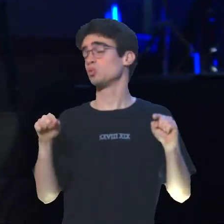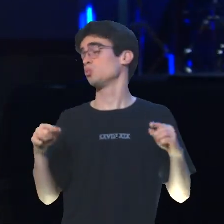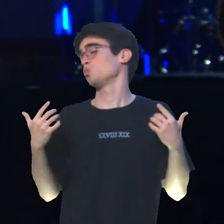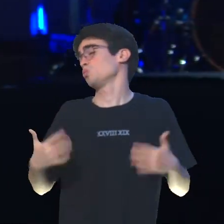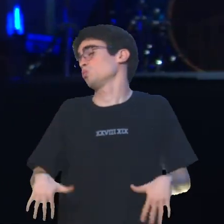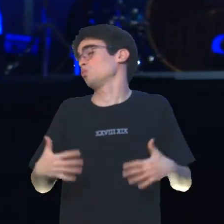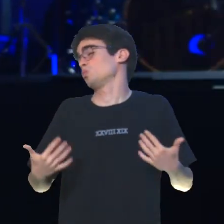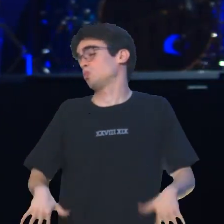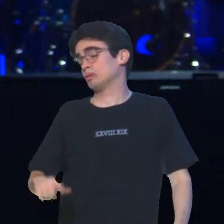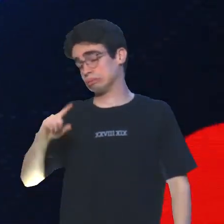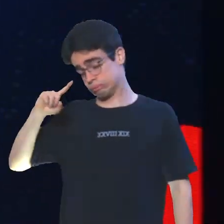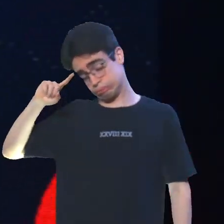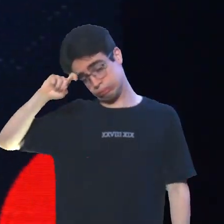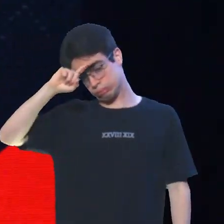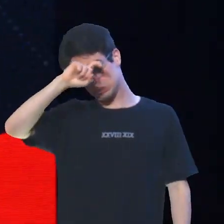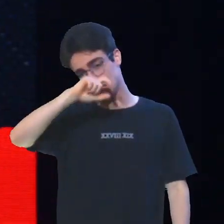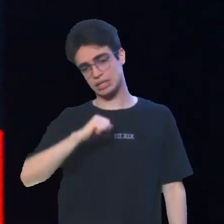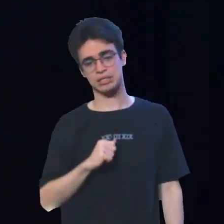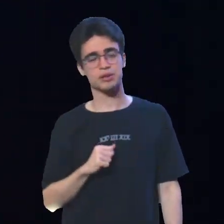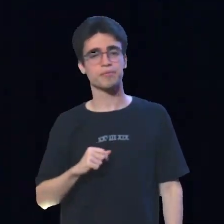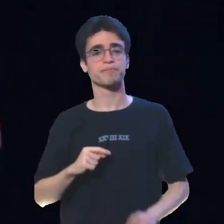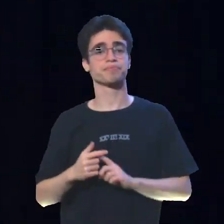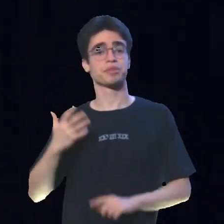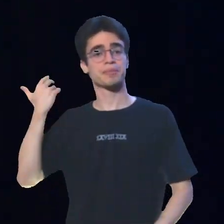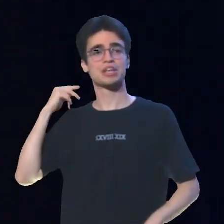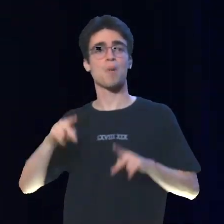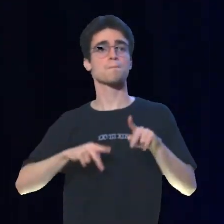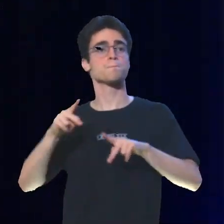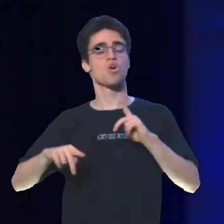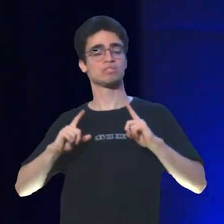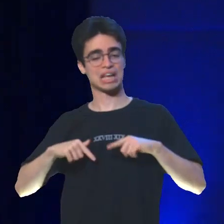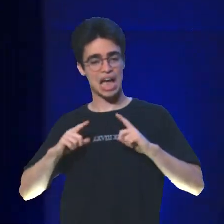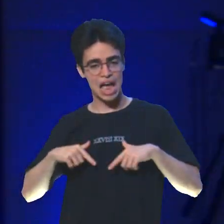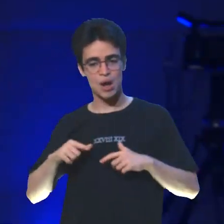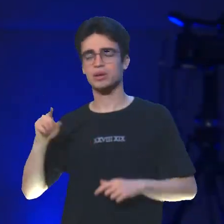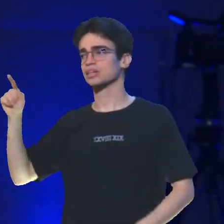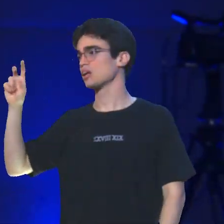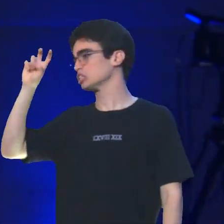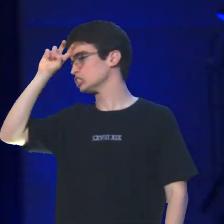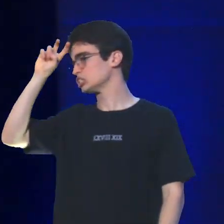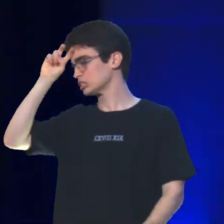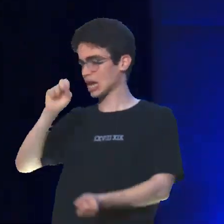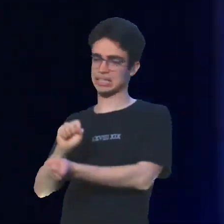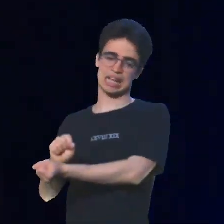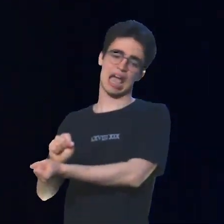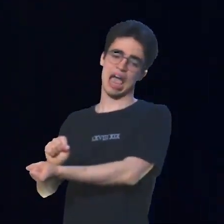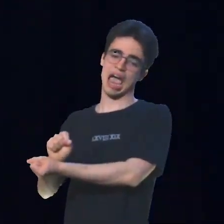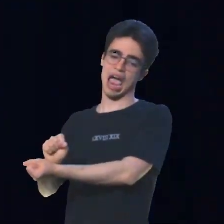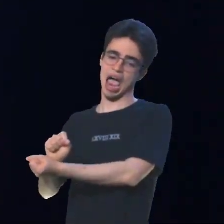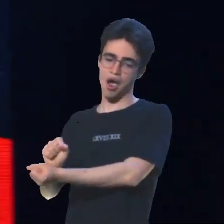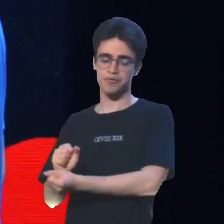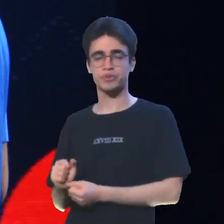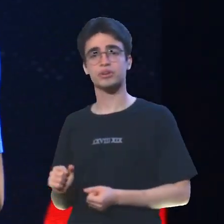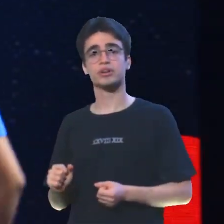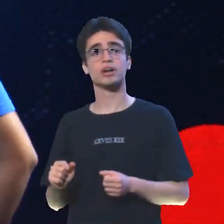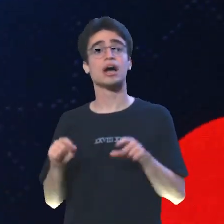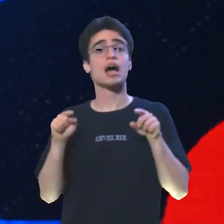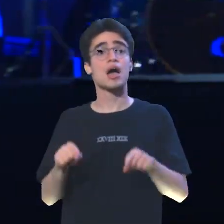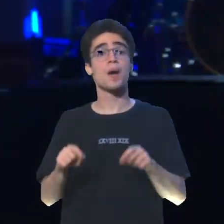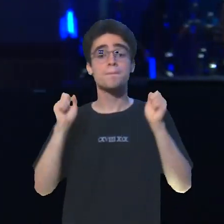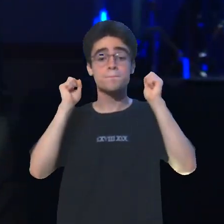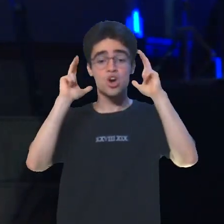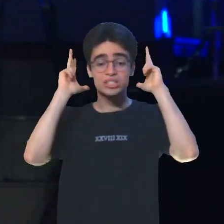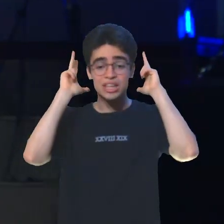complicado. O povo de Israel era feito como escravo pelos egípcios e ele era